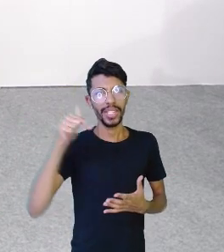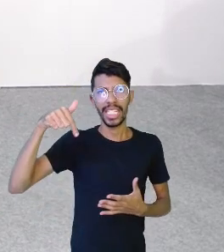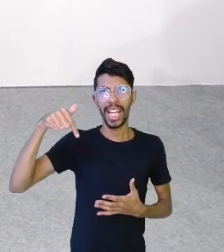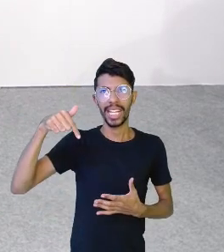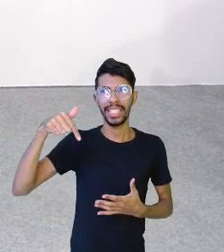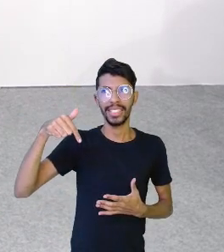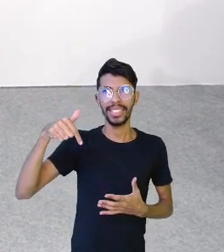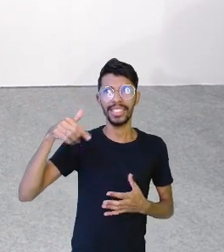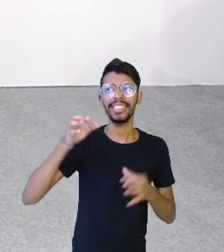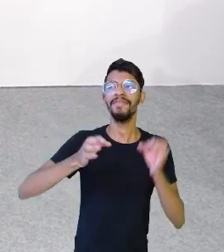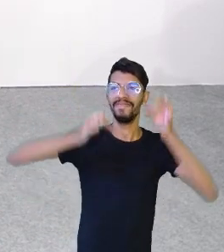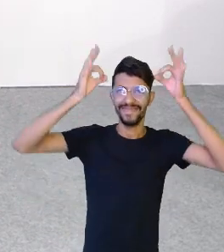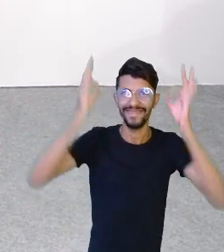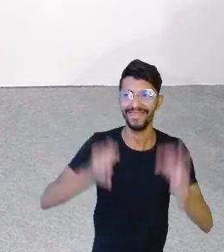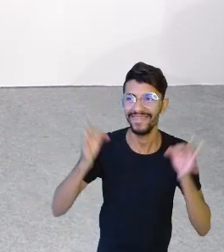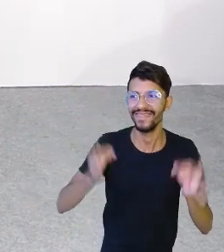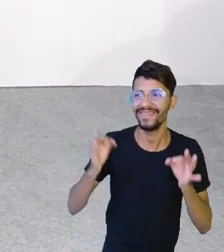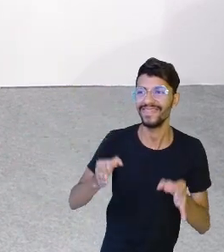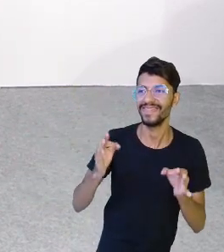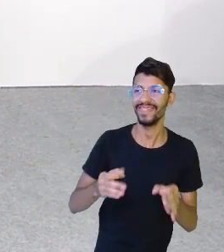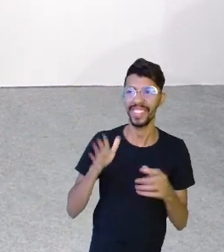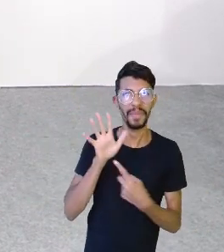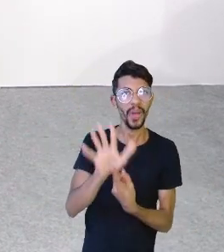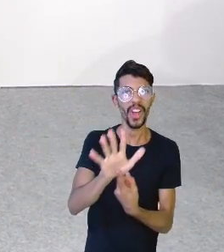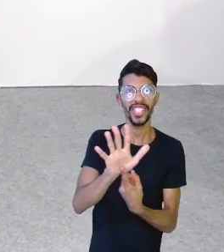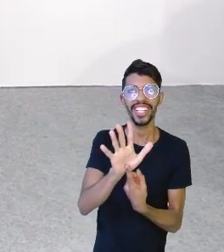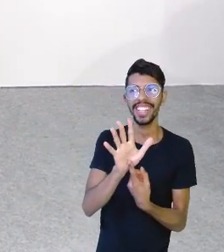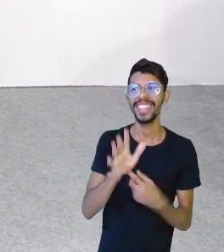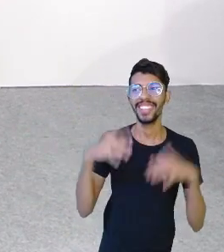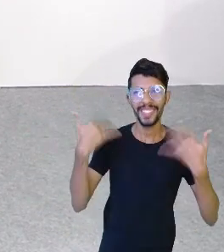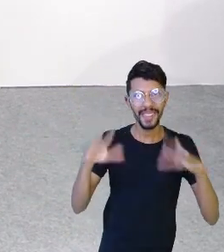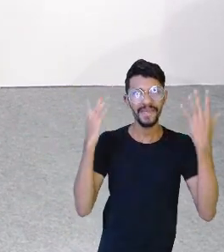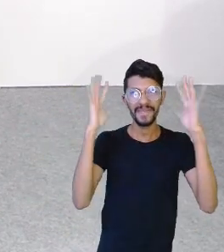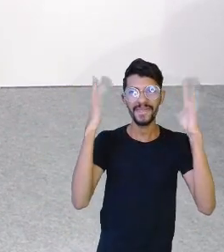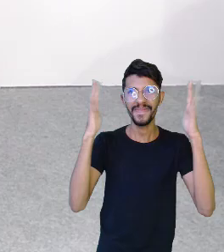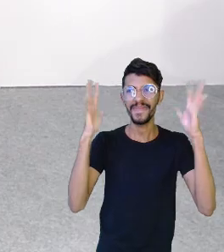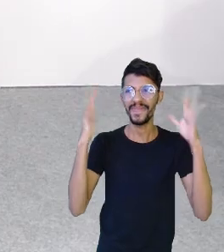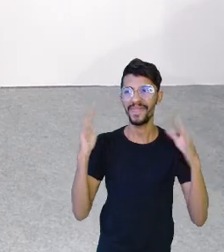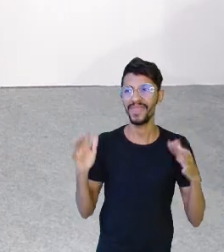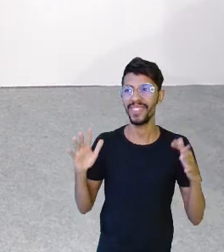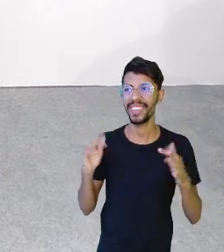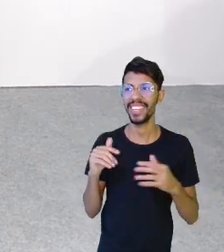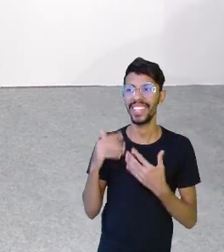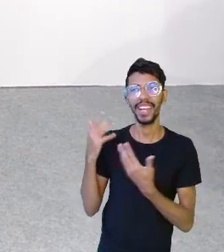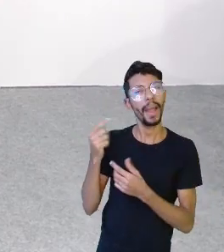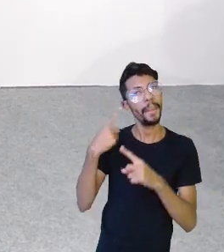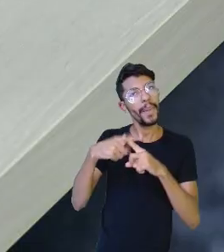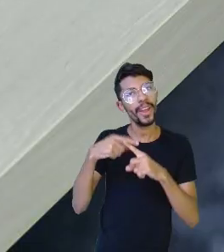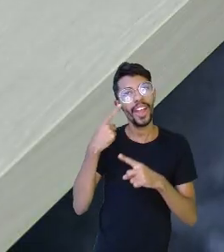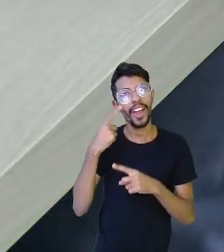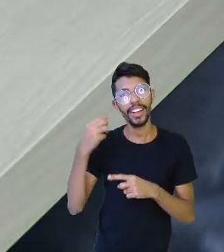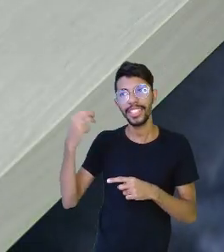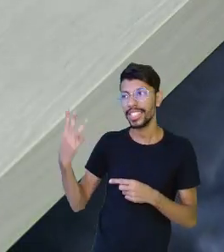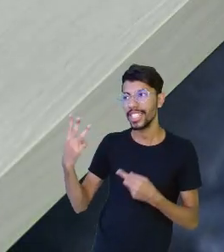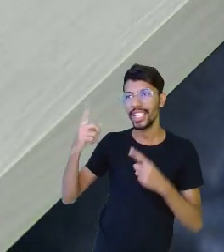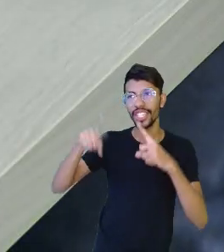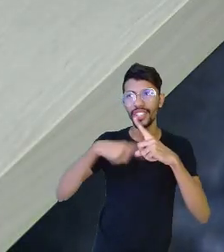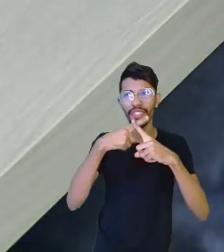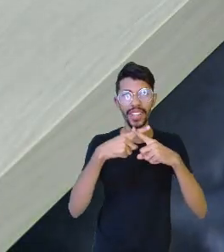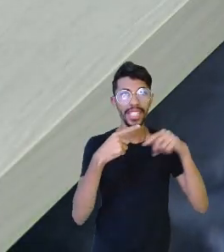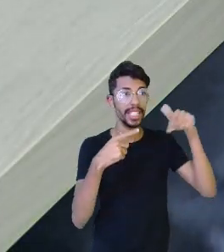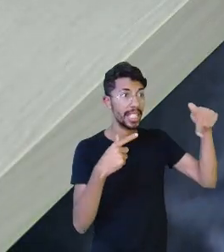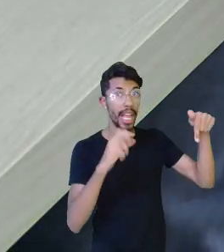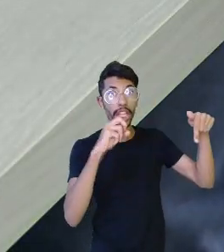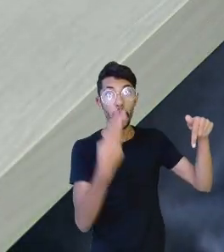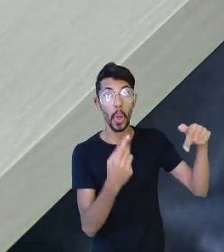7. Muito bem. Coloca aqui na mesa. Muito bom. Olha só, porque 3 vezes 7 ou